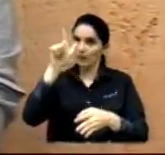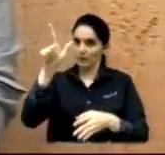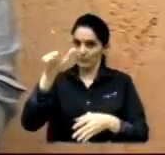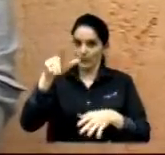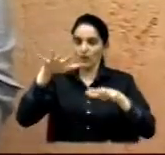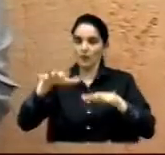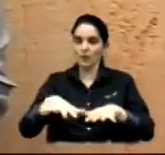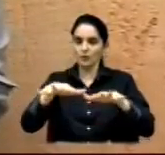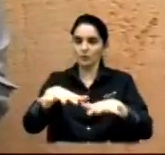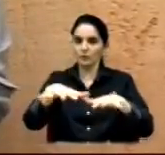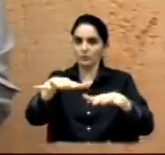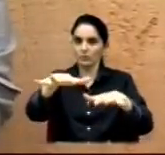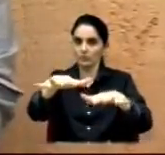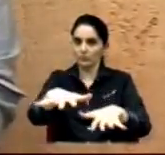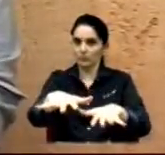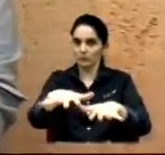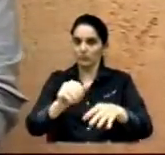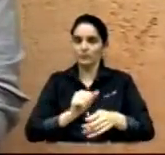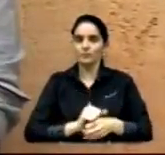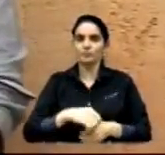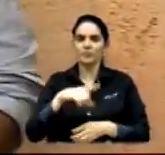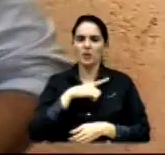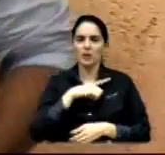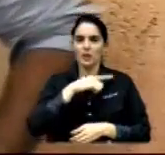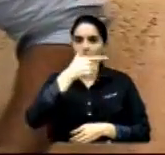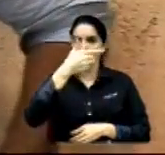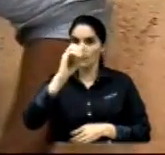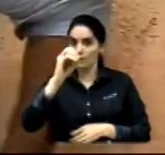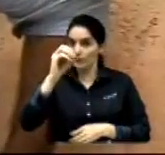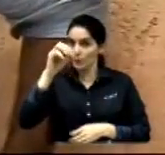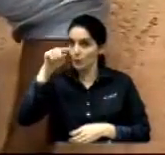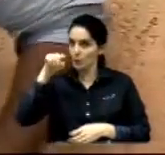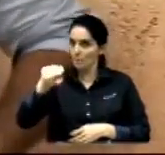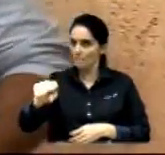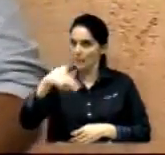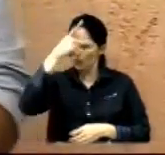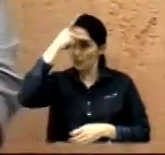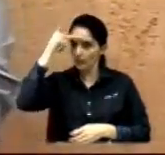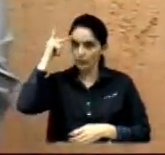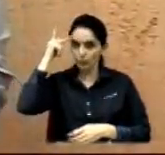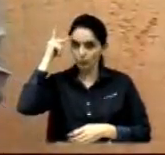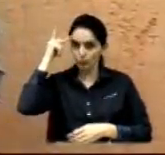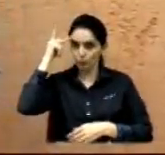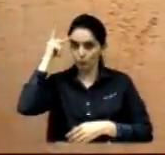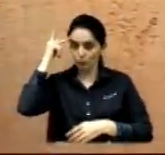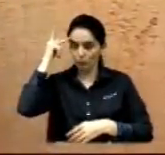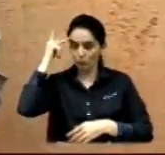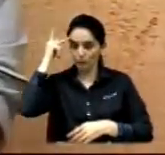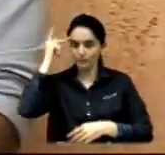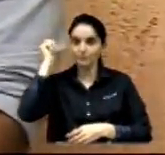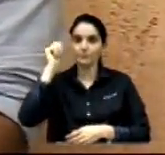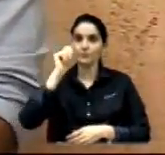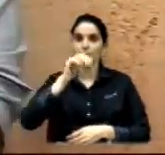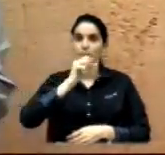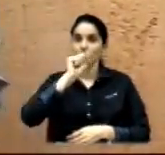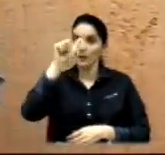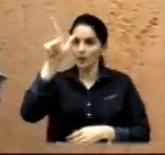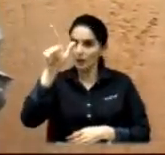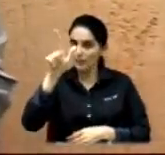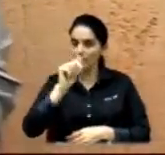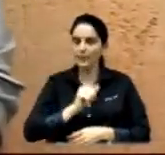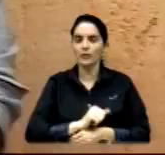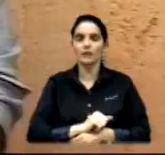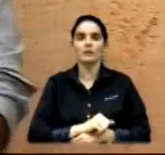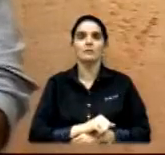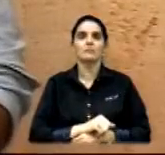nessa última manifestação a gente teve 20 mil pessoas nas ruas daqui de Limeira. Foi um recorde, não só aqui em Limeira, mas no